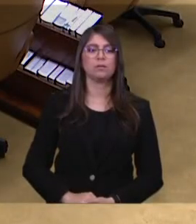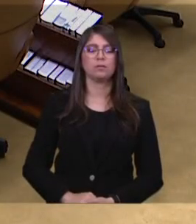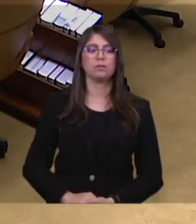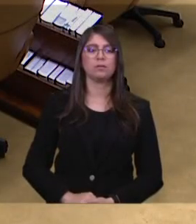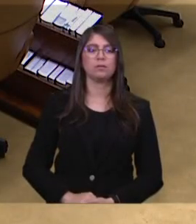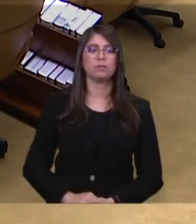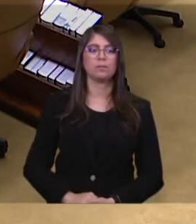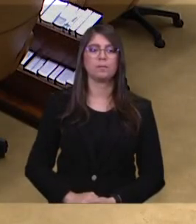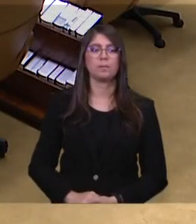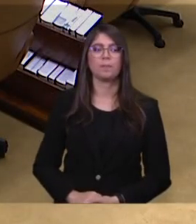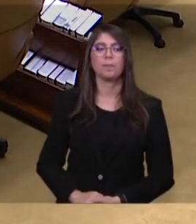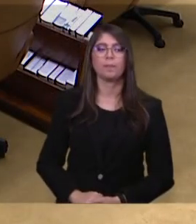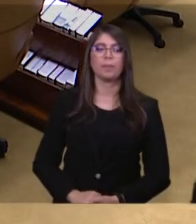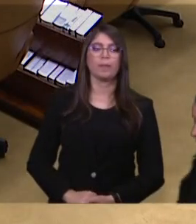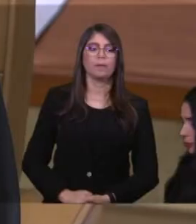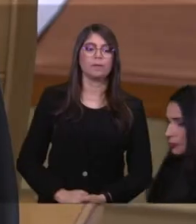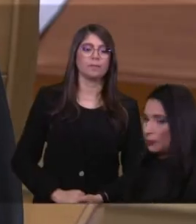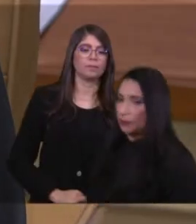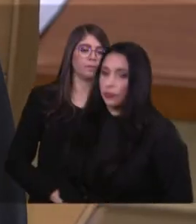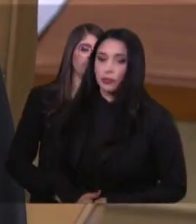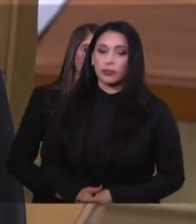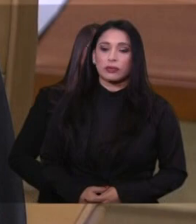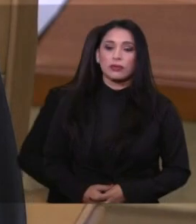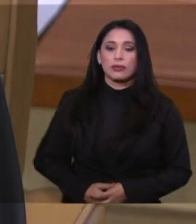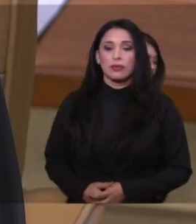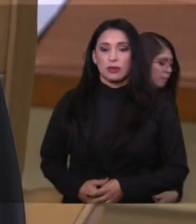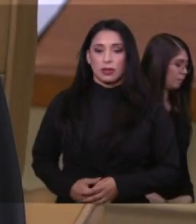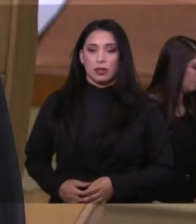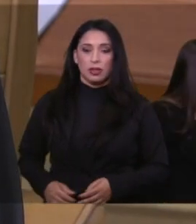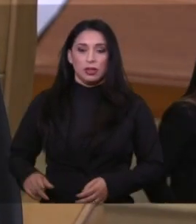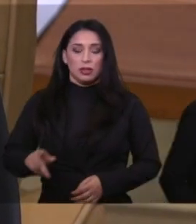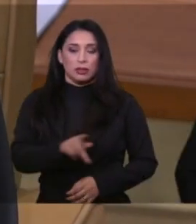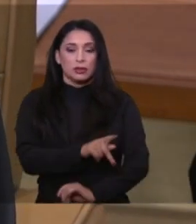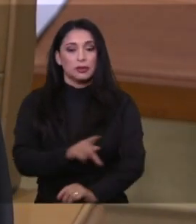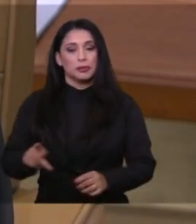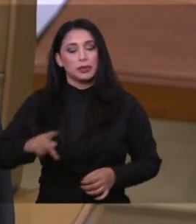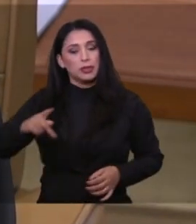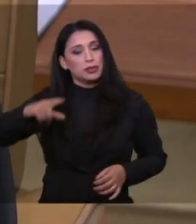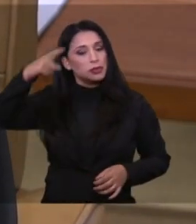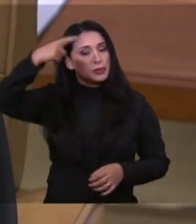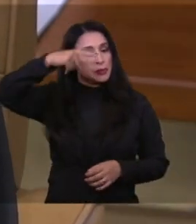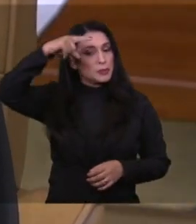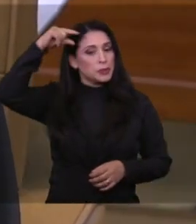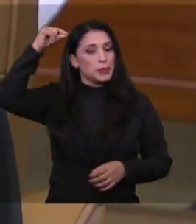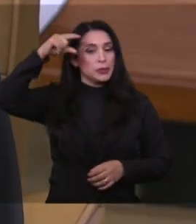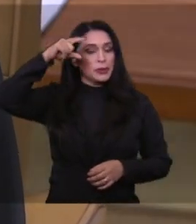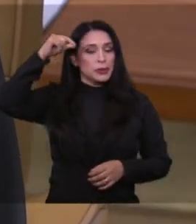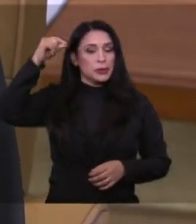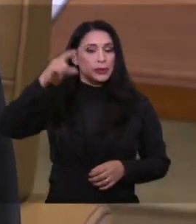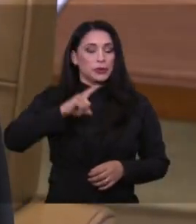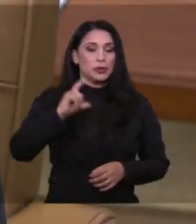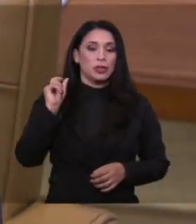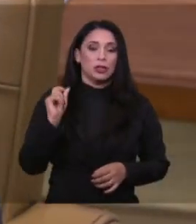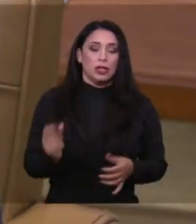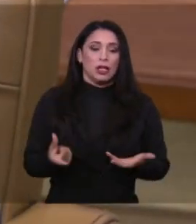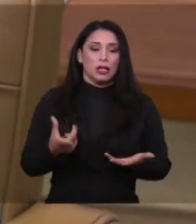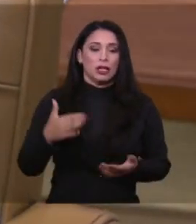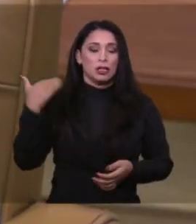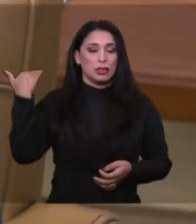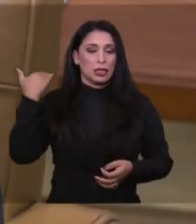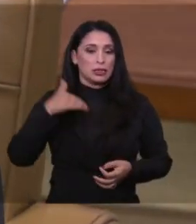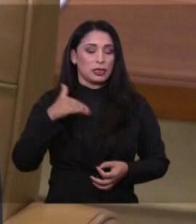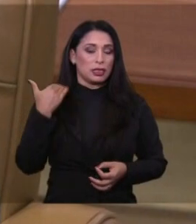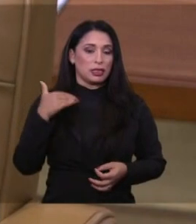Senhor presidente, ministro Luiz Roberto Barroso, senhora ministra Carmen